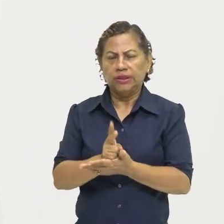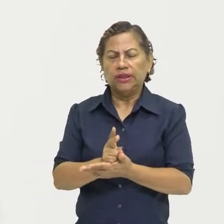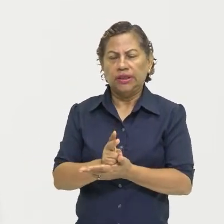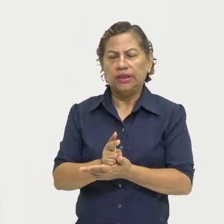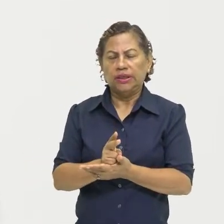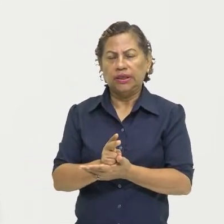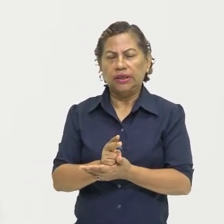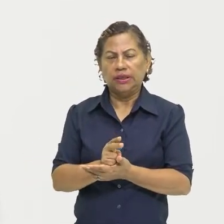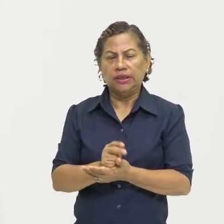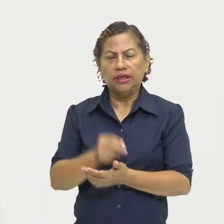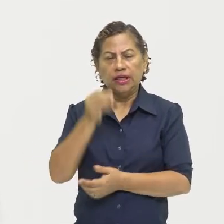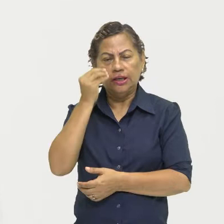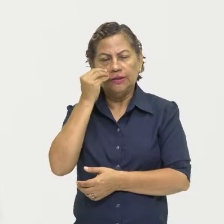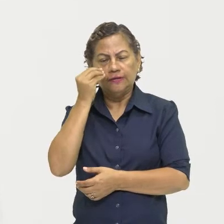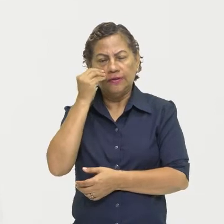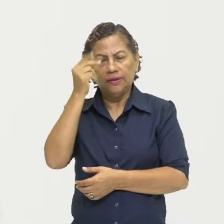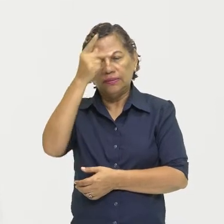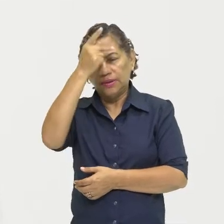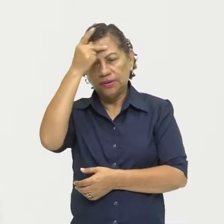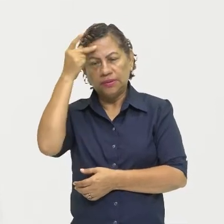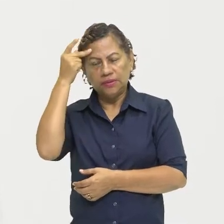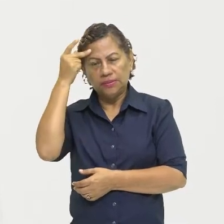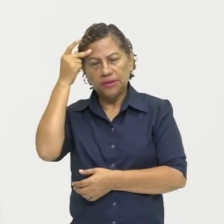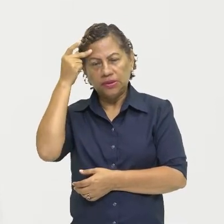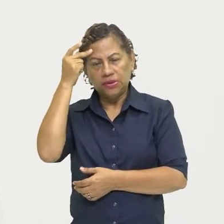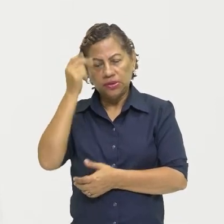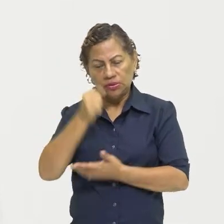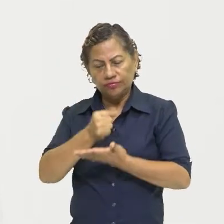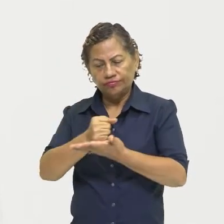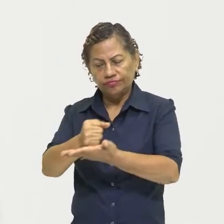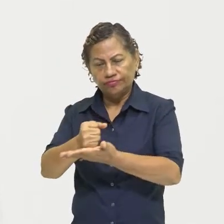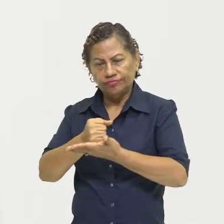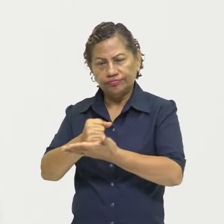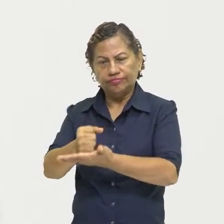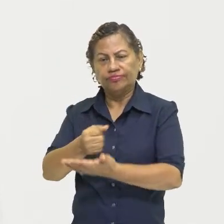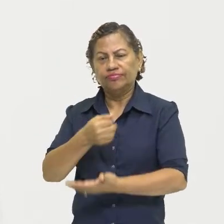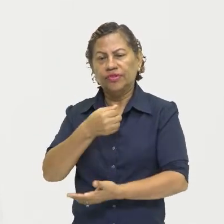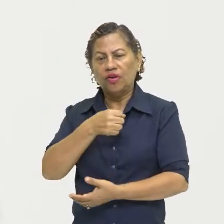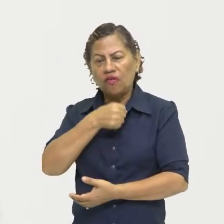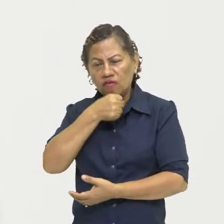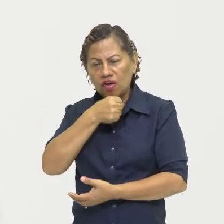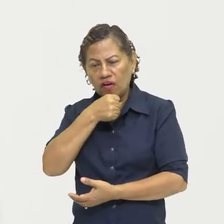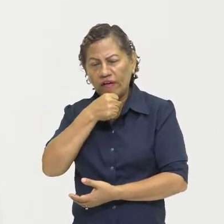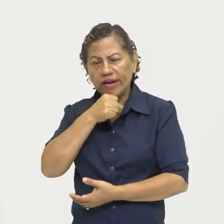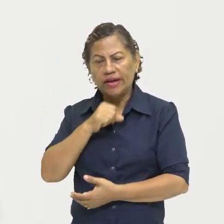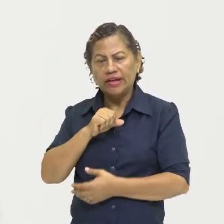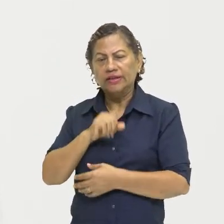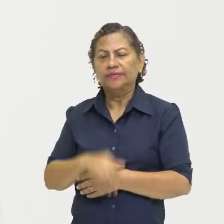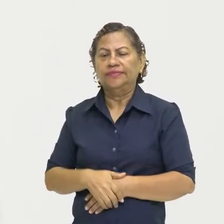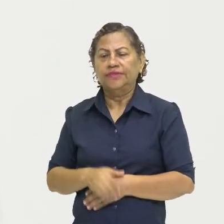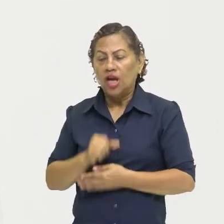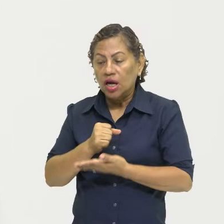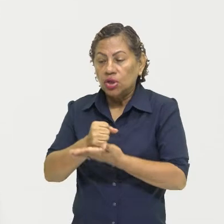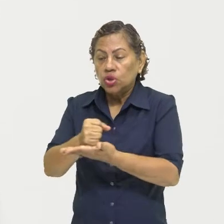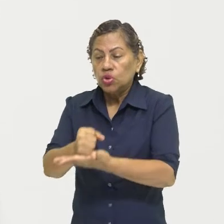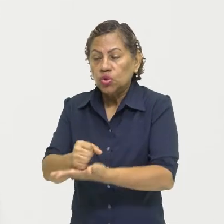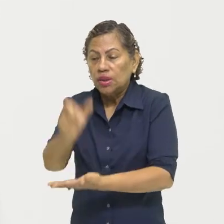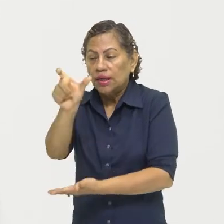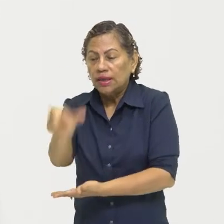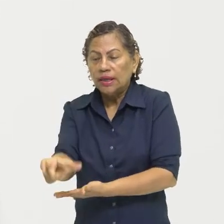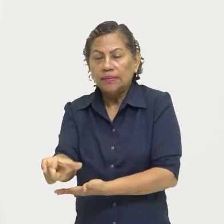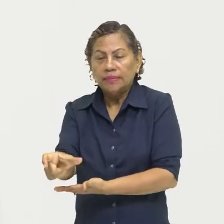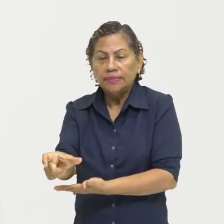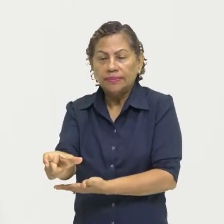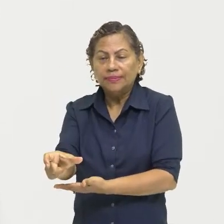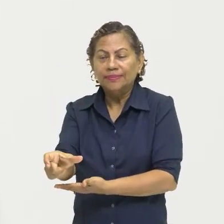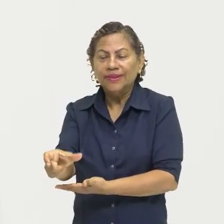verbo assistir, ele está no sentido de quê? De ajudar, de socorrer, né? De dar assistência a uma pessoa idosa, não